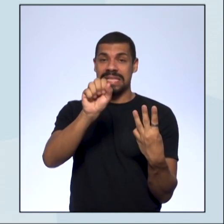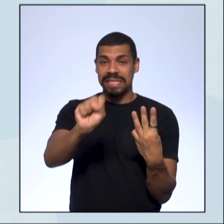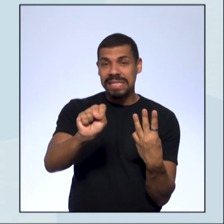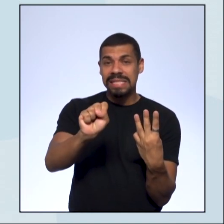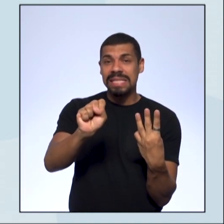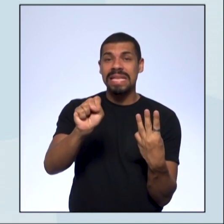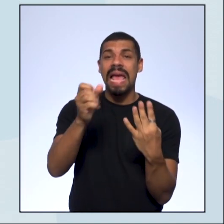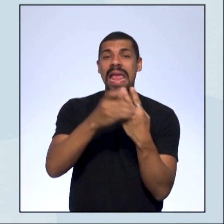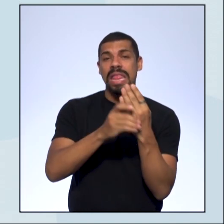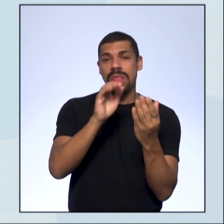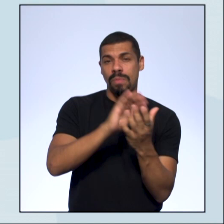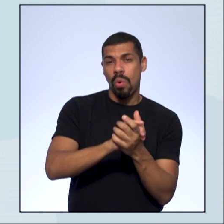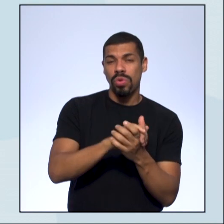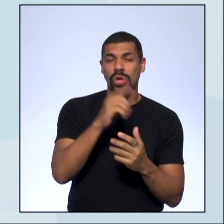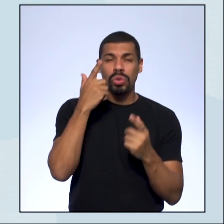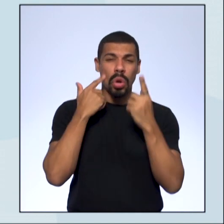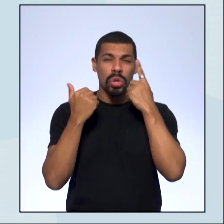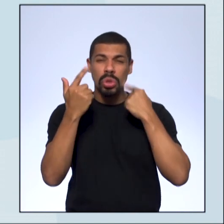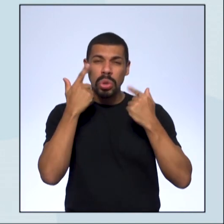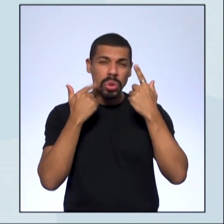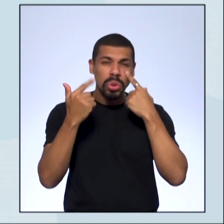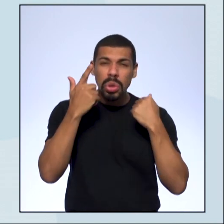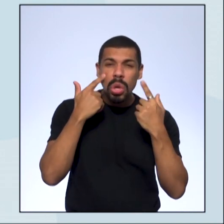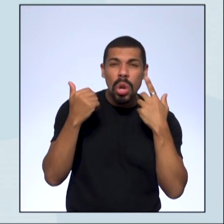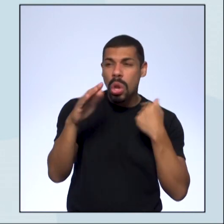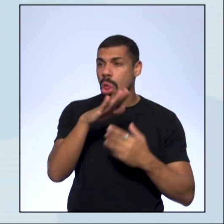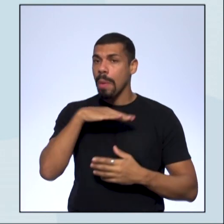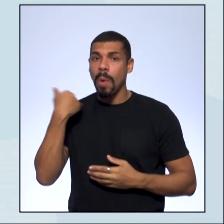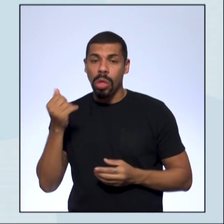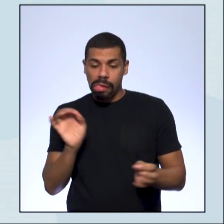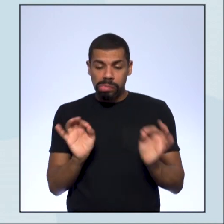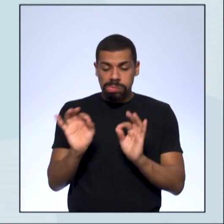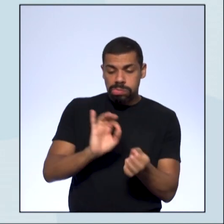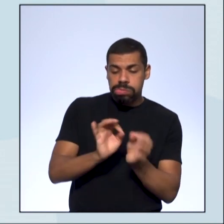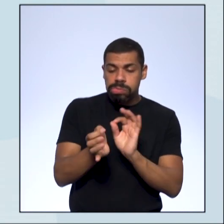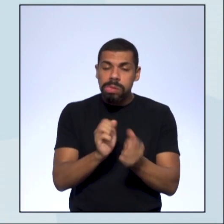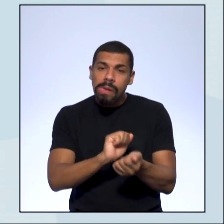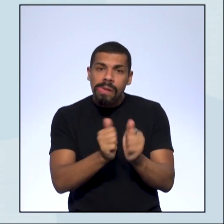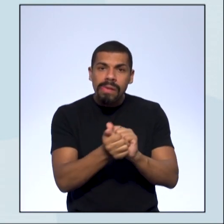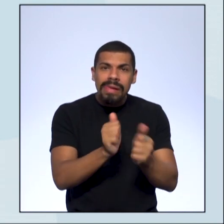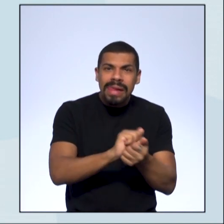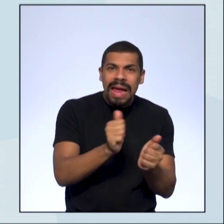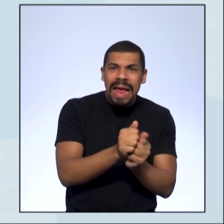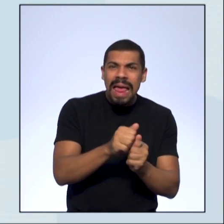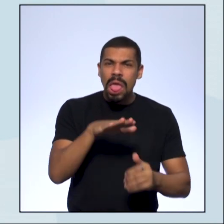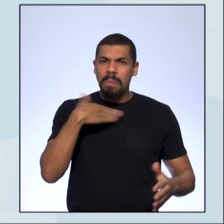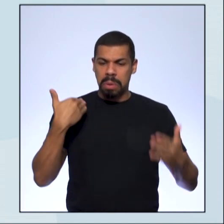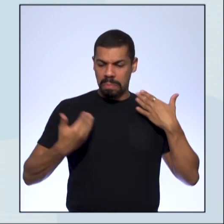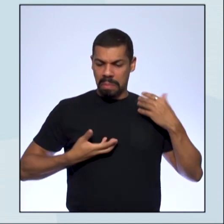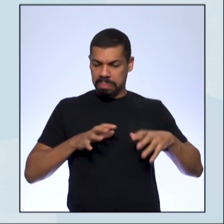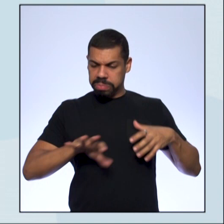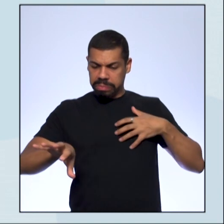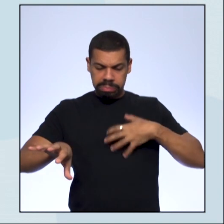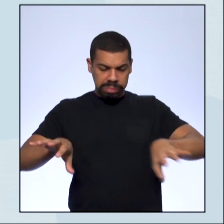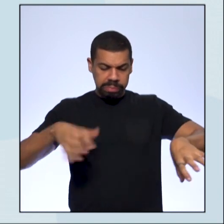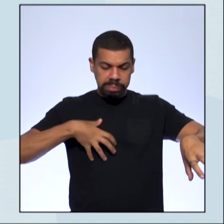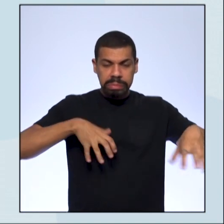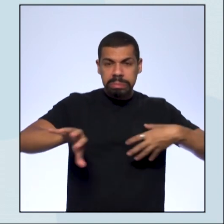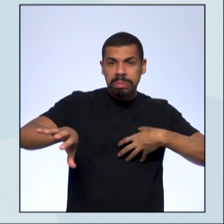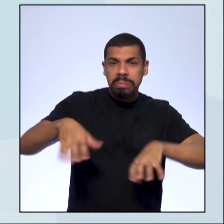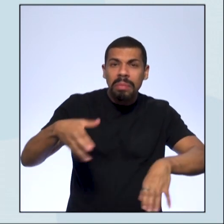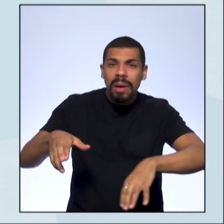consegue reconstituir o corpo de Osíris, que foi esquartejado e espalhado pelas margens do rio Nilo, né?